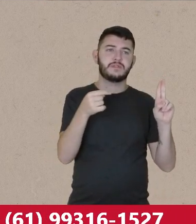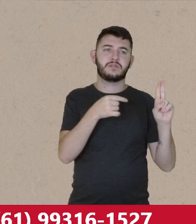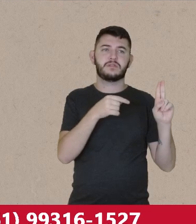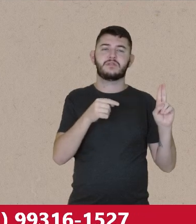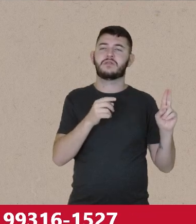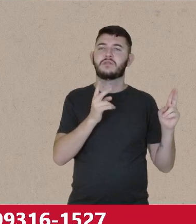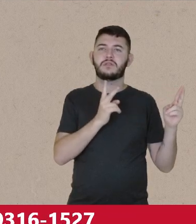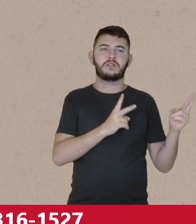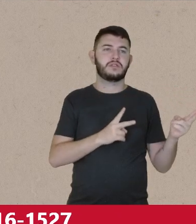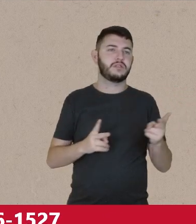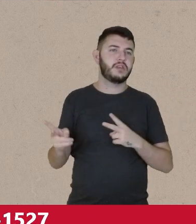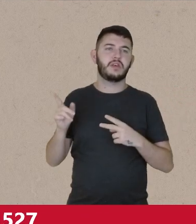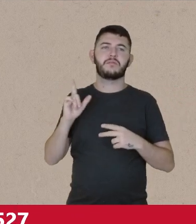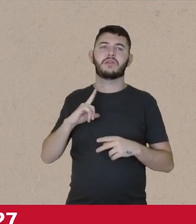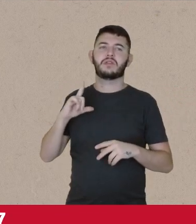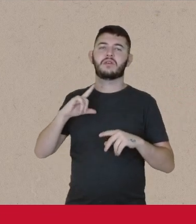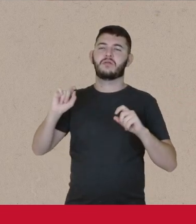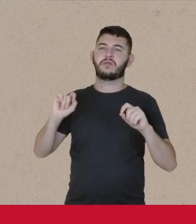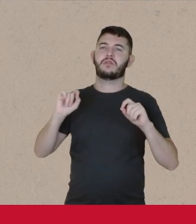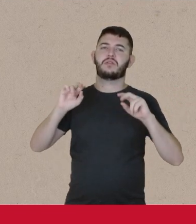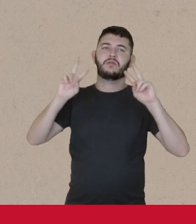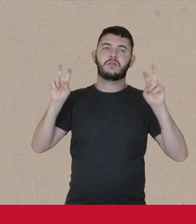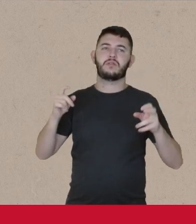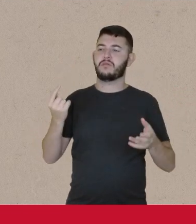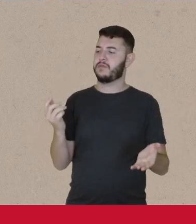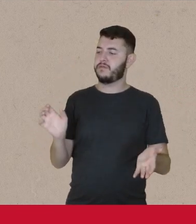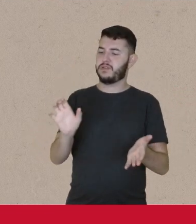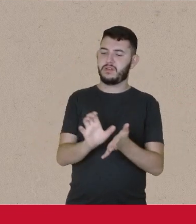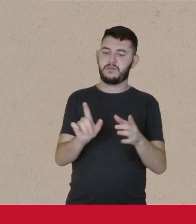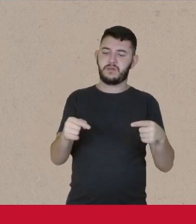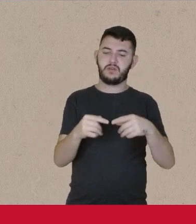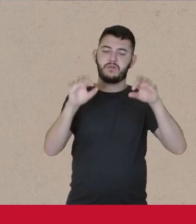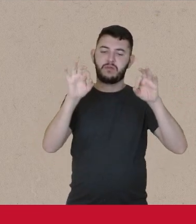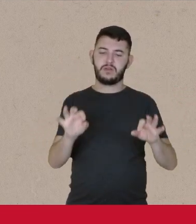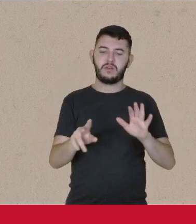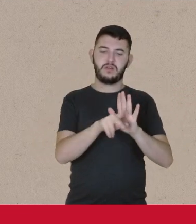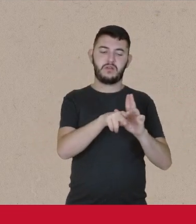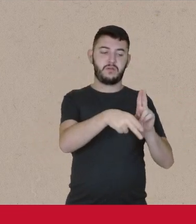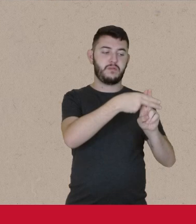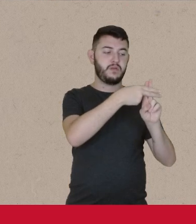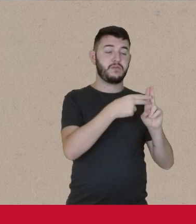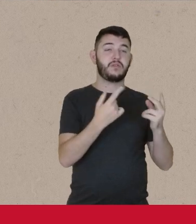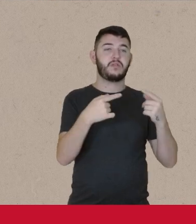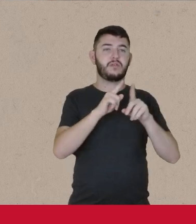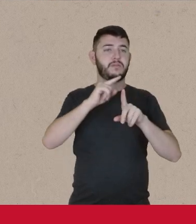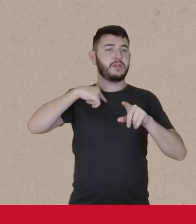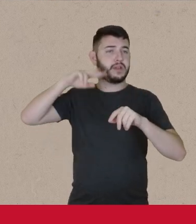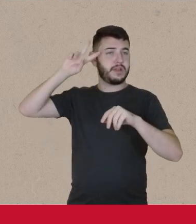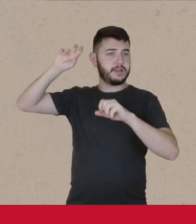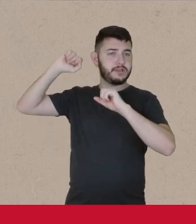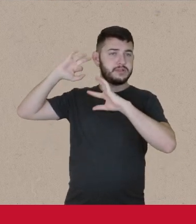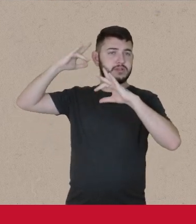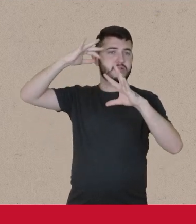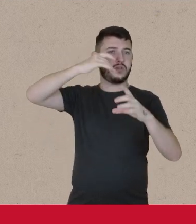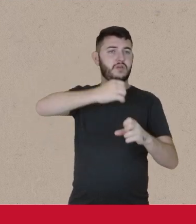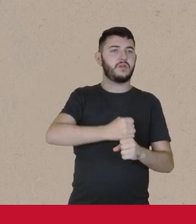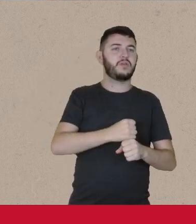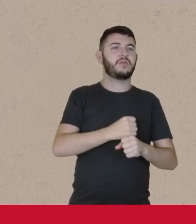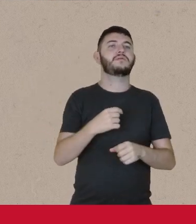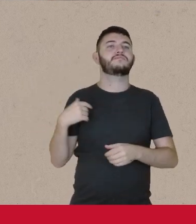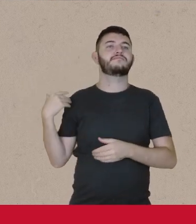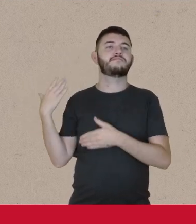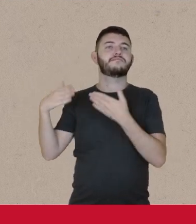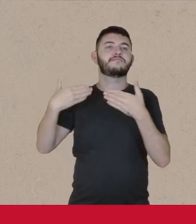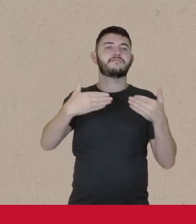sempre houve um tensionamento, né, para o financiamento adequado do SUS. Na sua história, em toda a sua trajetória, a gente pode dizer